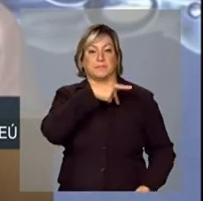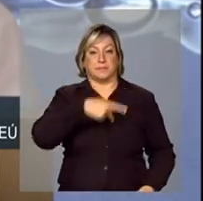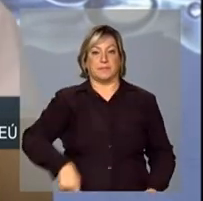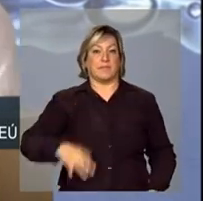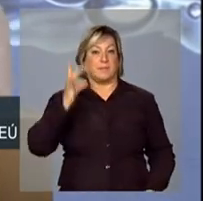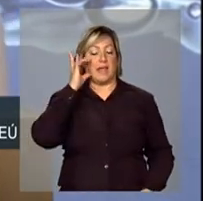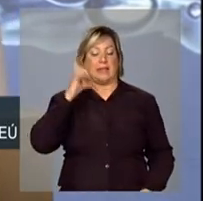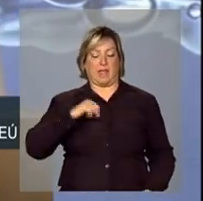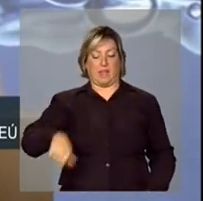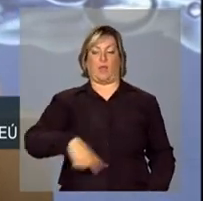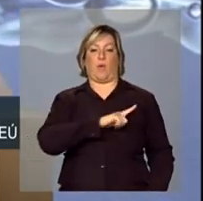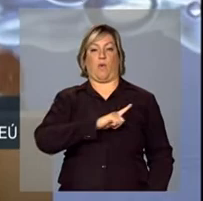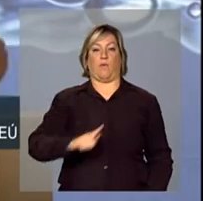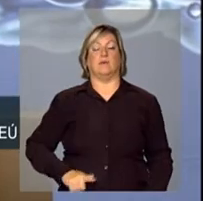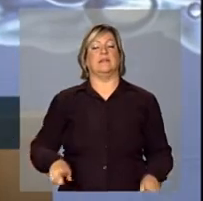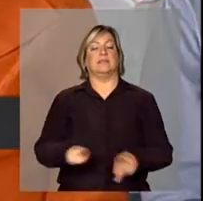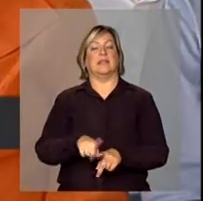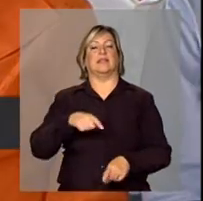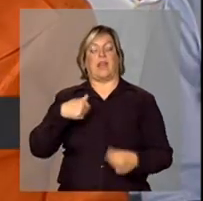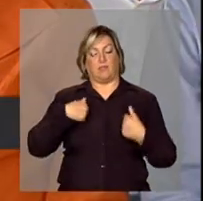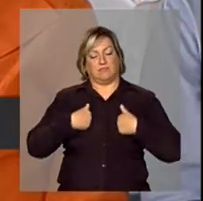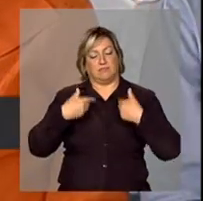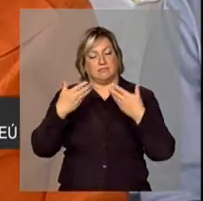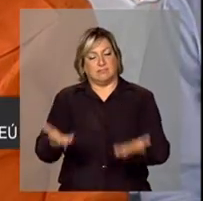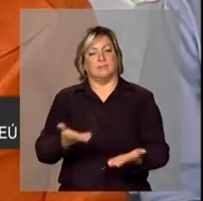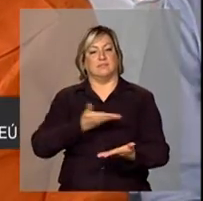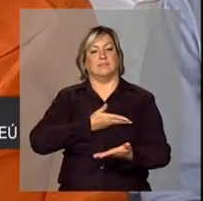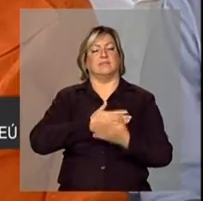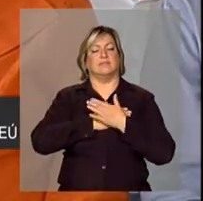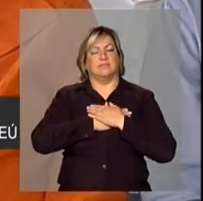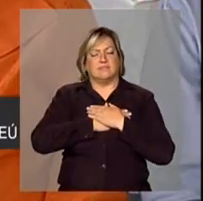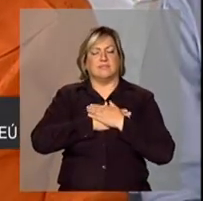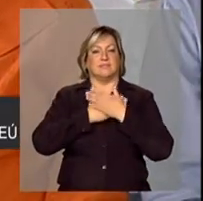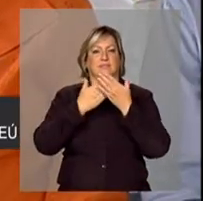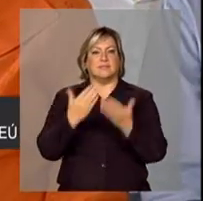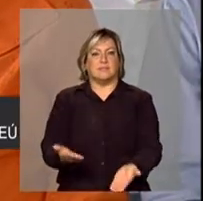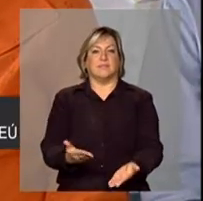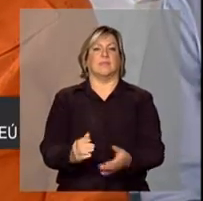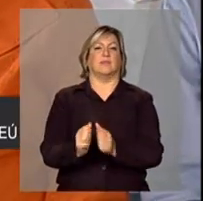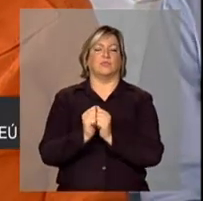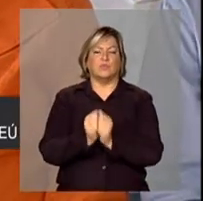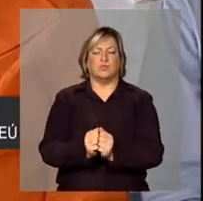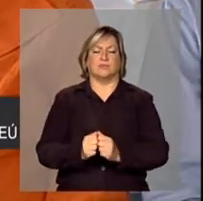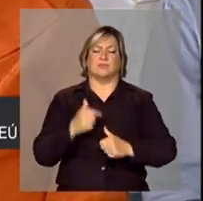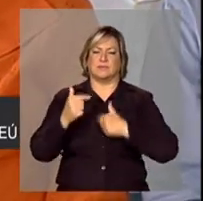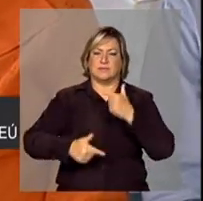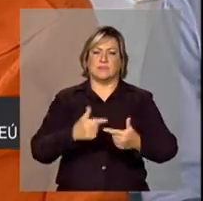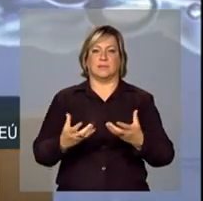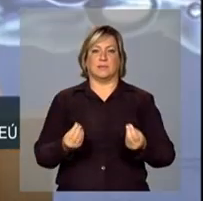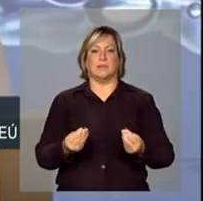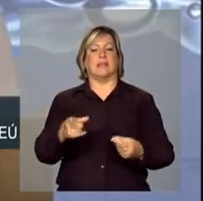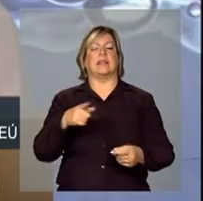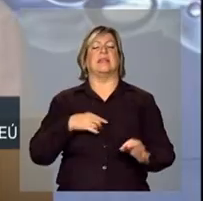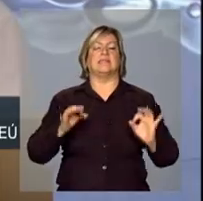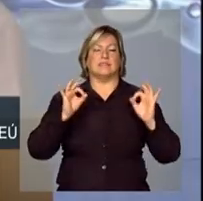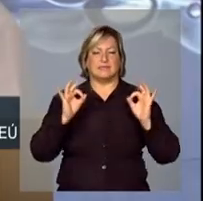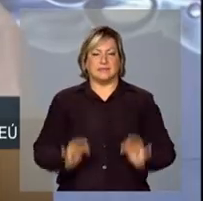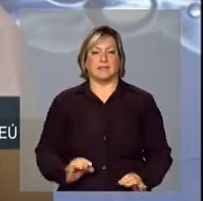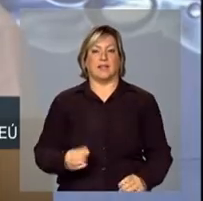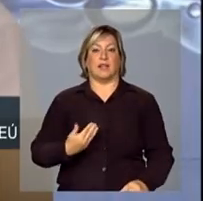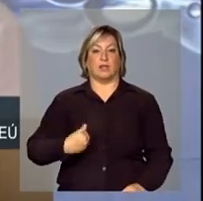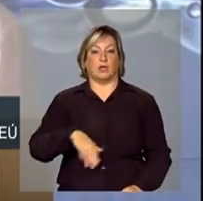governador, mas também tem um companheiro e tem um amigo de grandes jornadas. Tenha certeza que